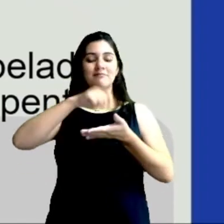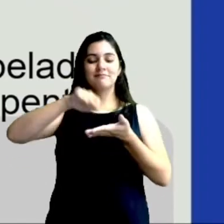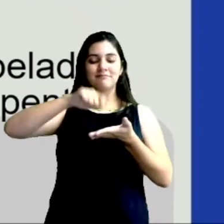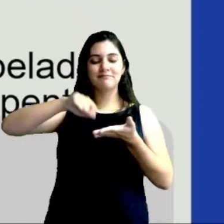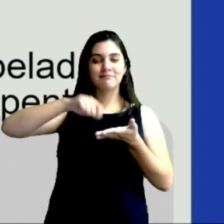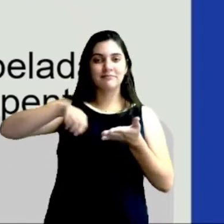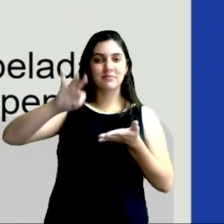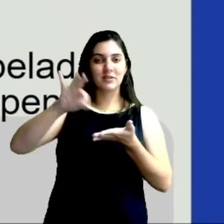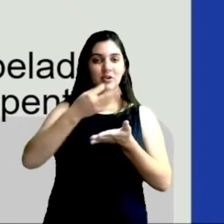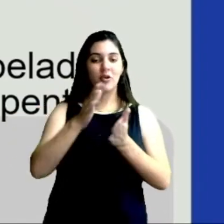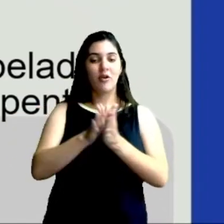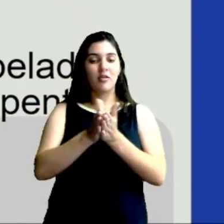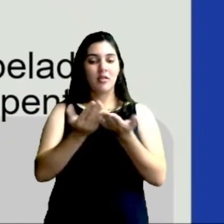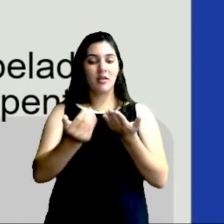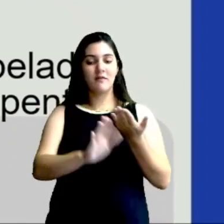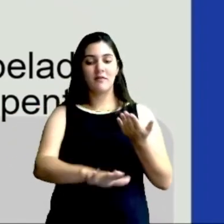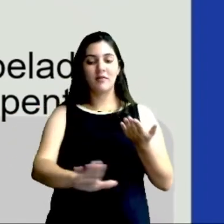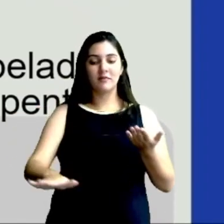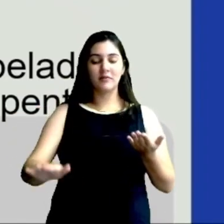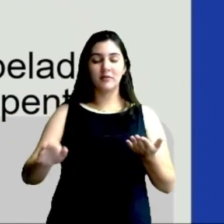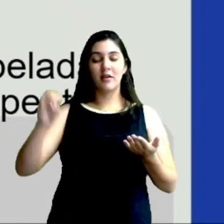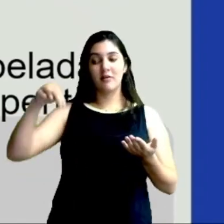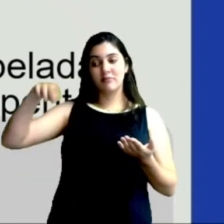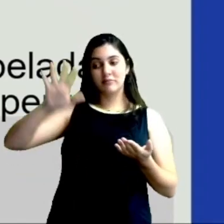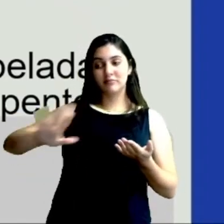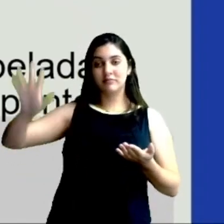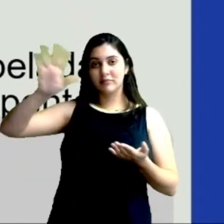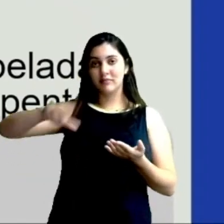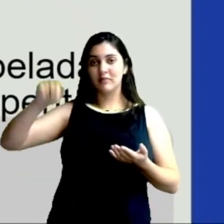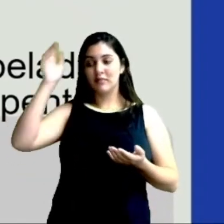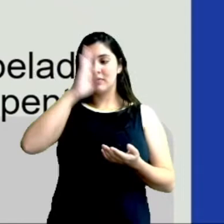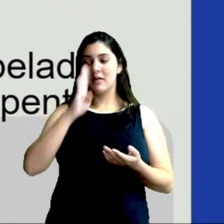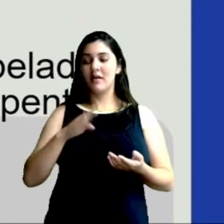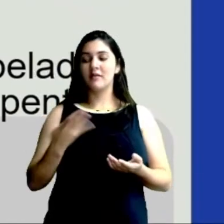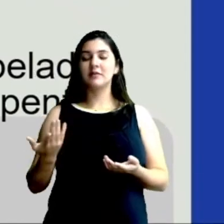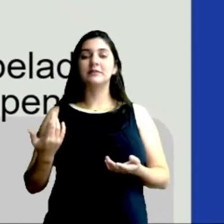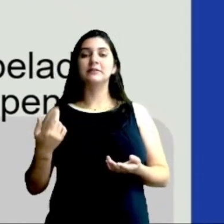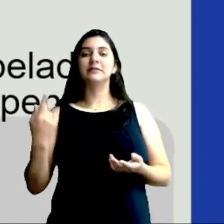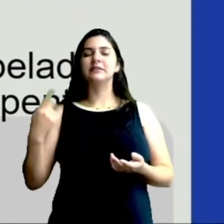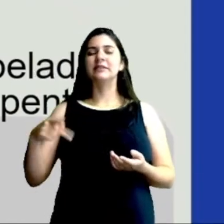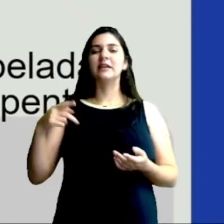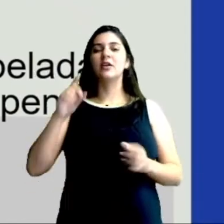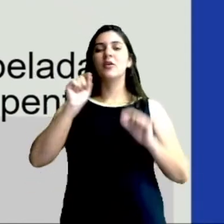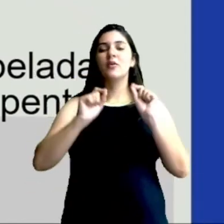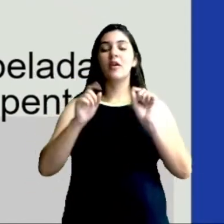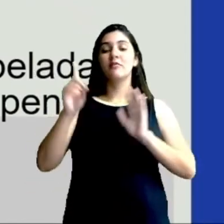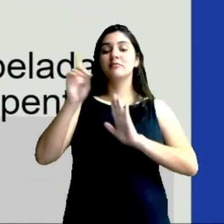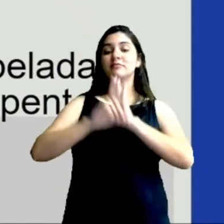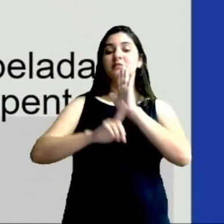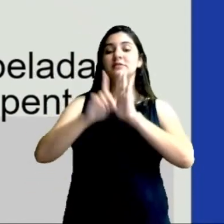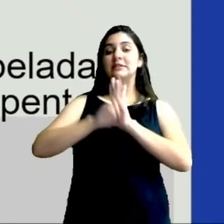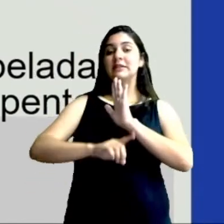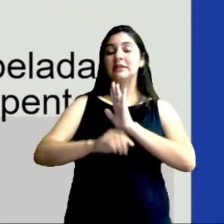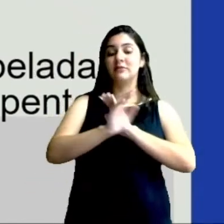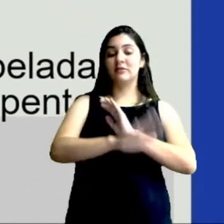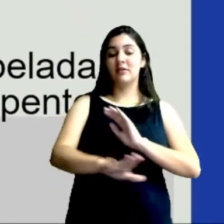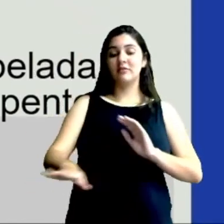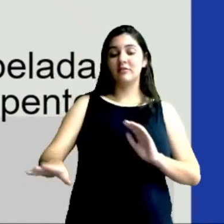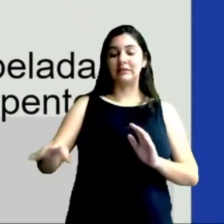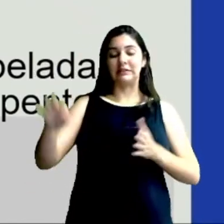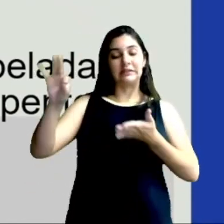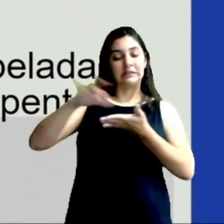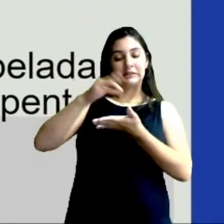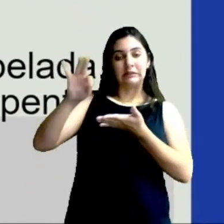do Panorama Nacional sua composição mais popular é sem dúvida o direito das Crianças onde